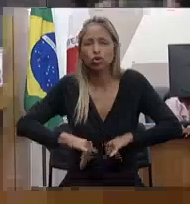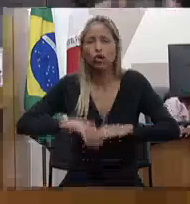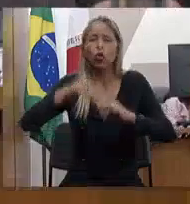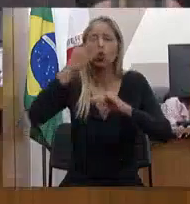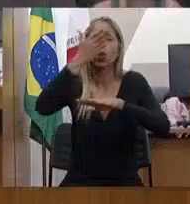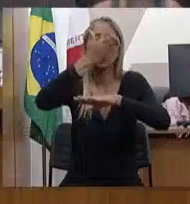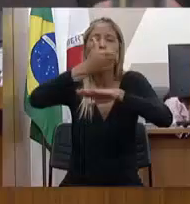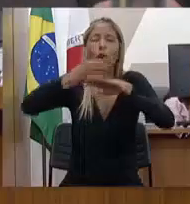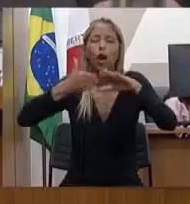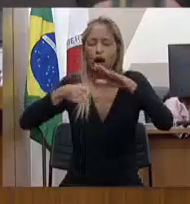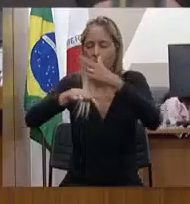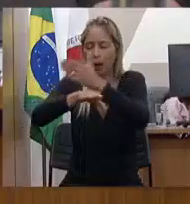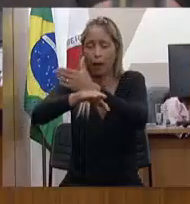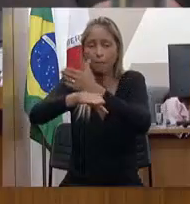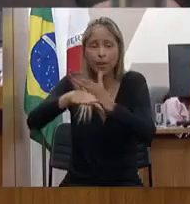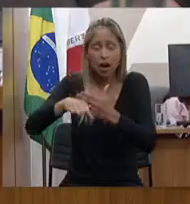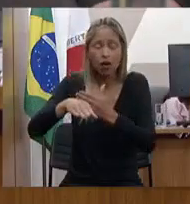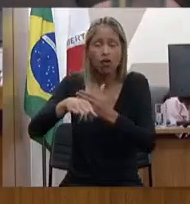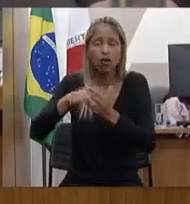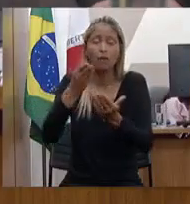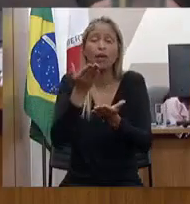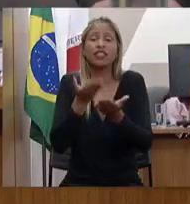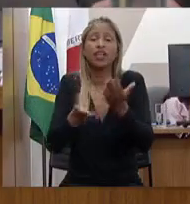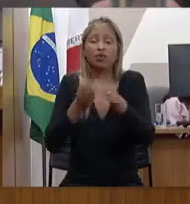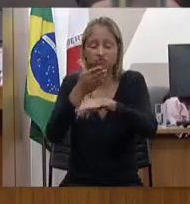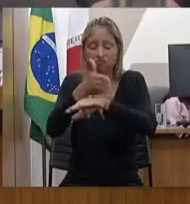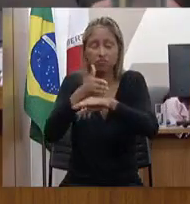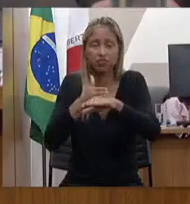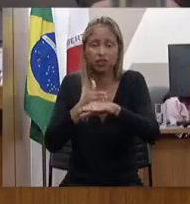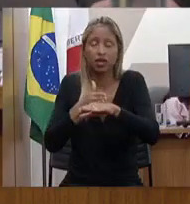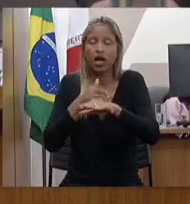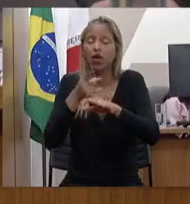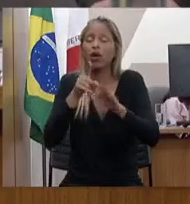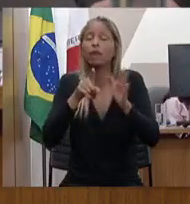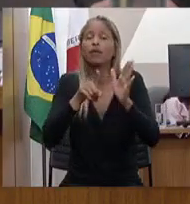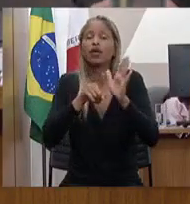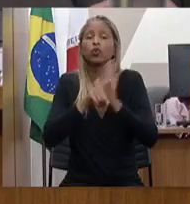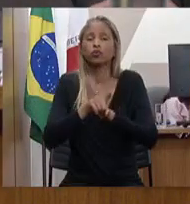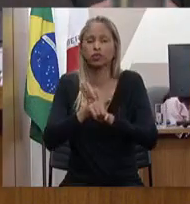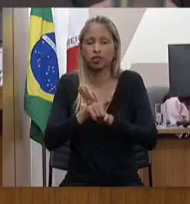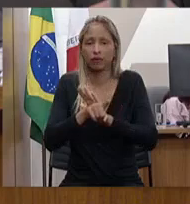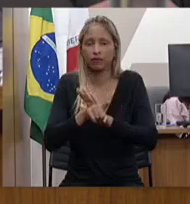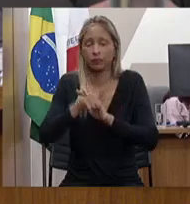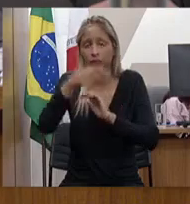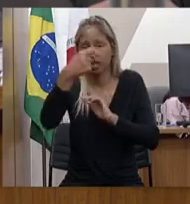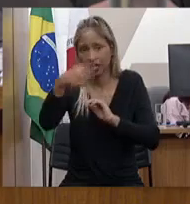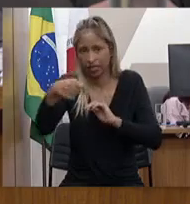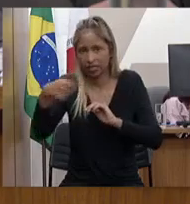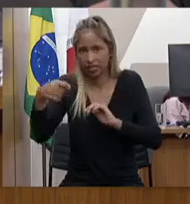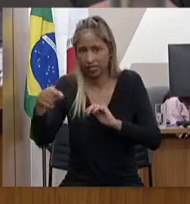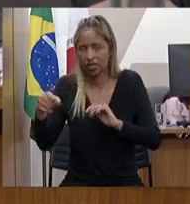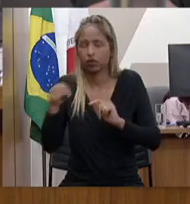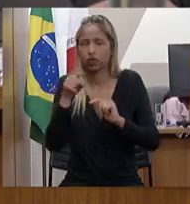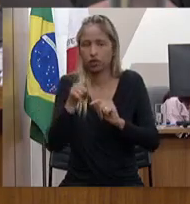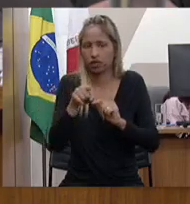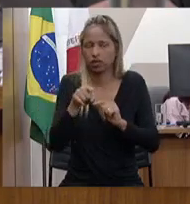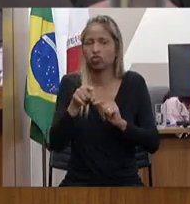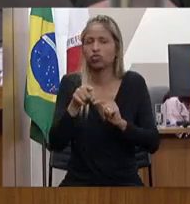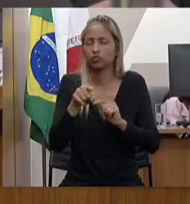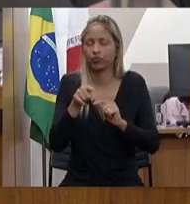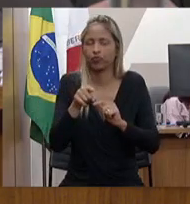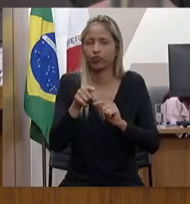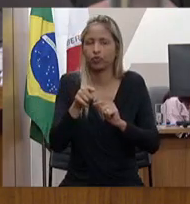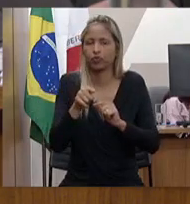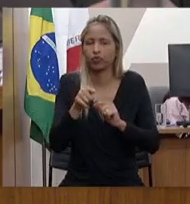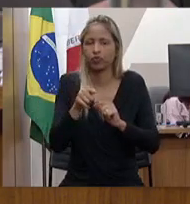dedo a perda da mão porque e a pergunta que a gente tem que fazer é será que é necessário isso para que para que a